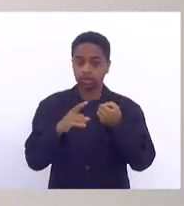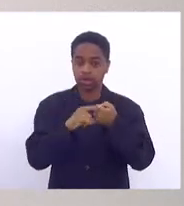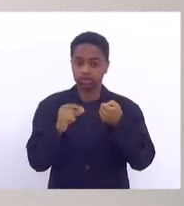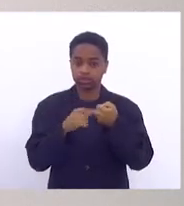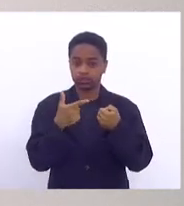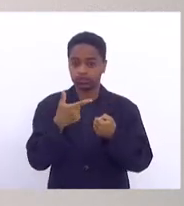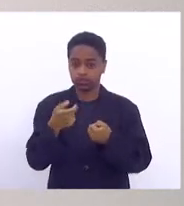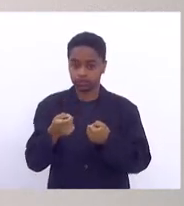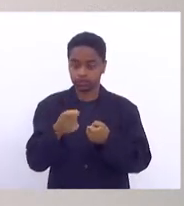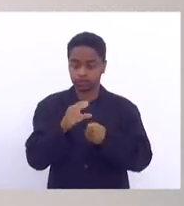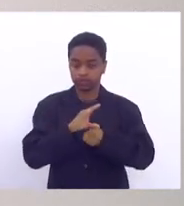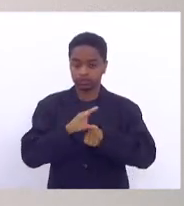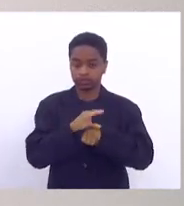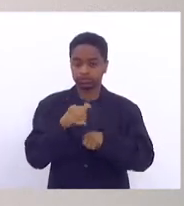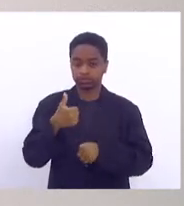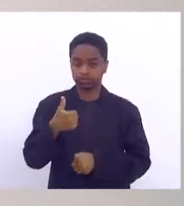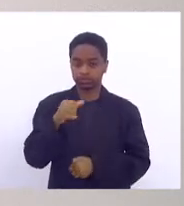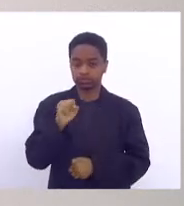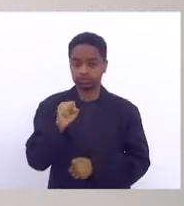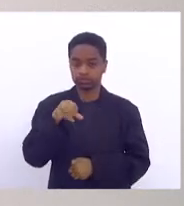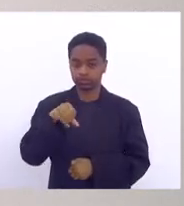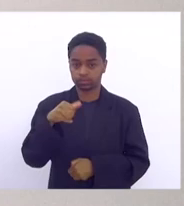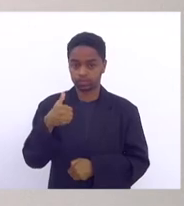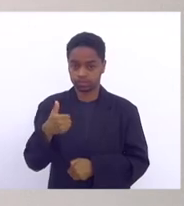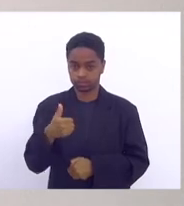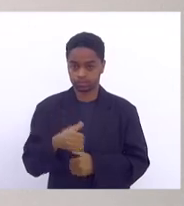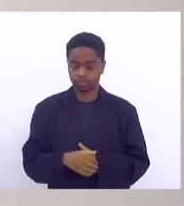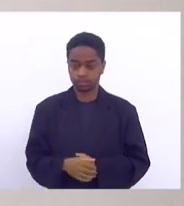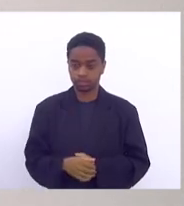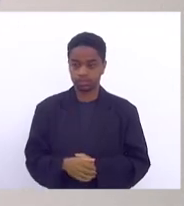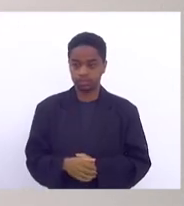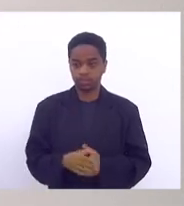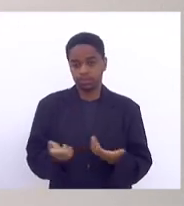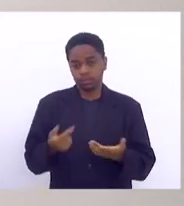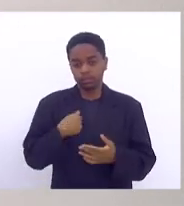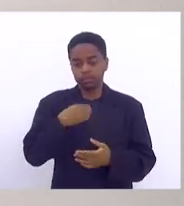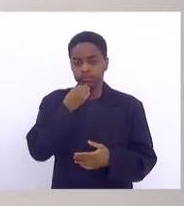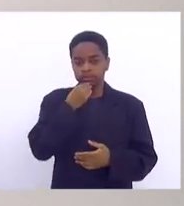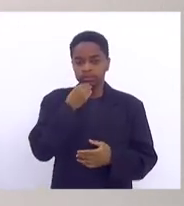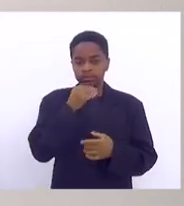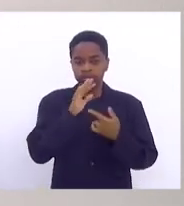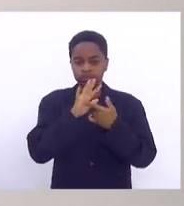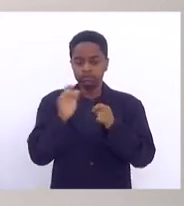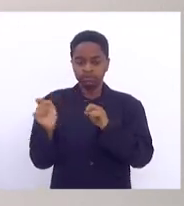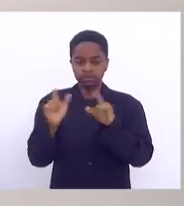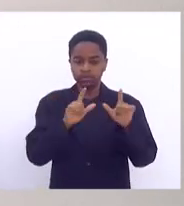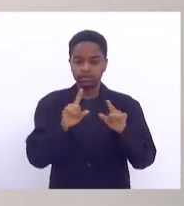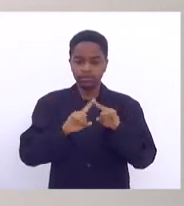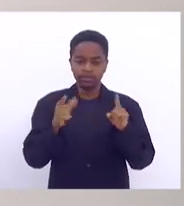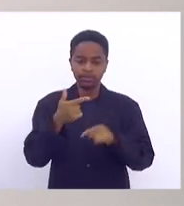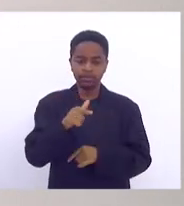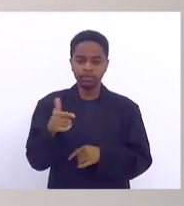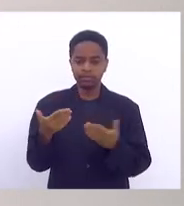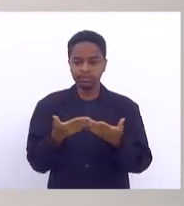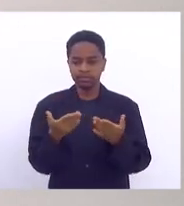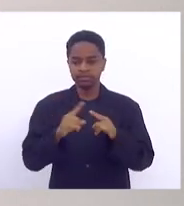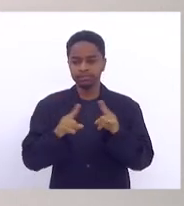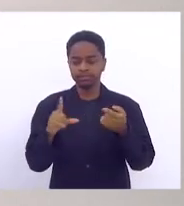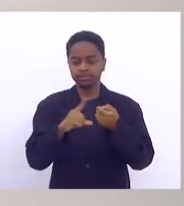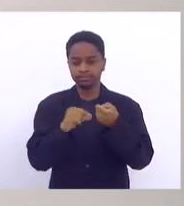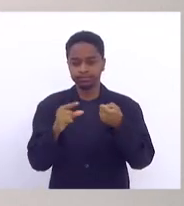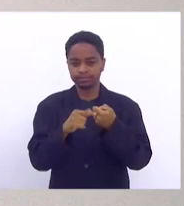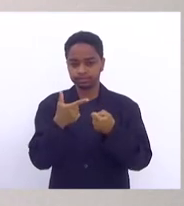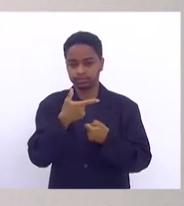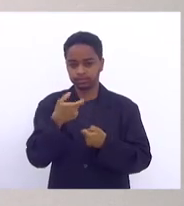da Constituição de 1891 eu deveria ter trazido mas não trouxe um mas de qualquer sorte o artigo 20 da